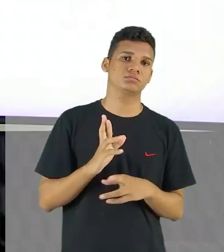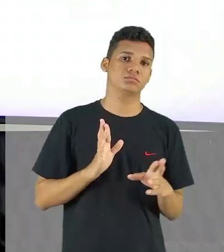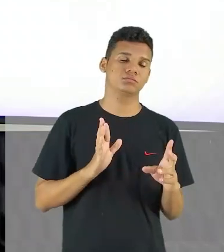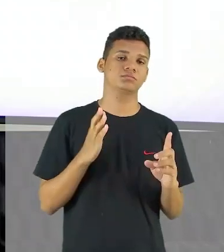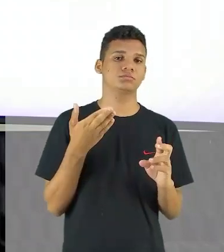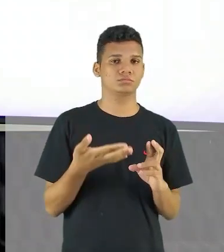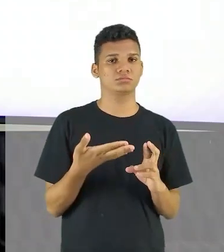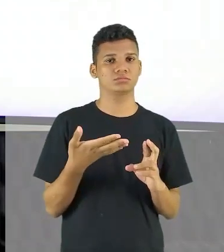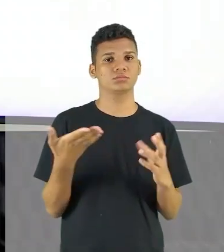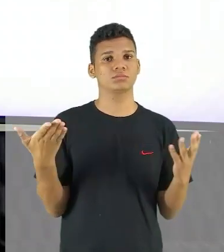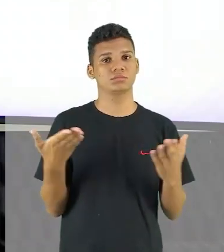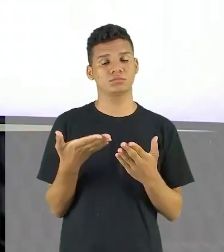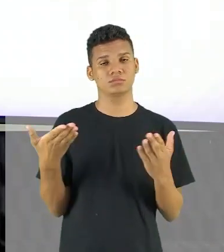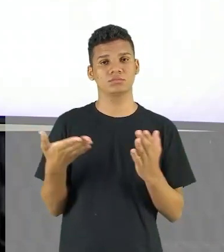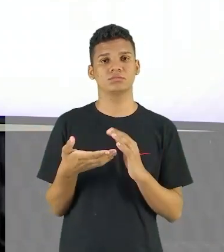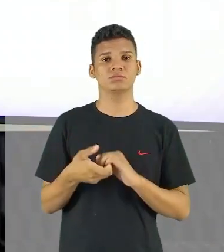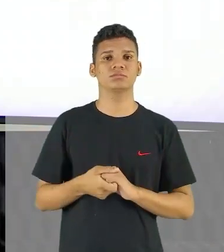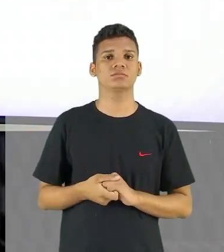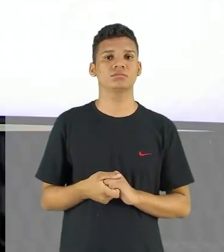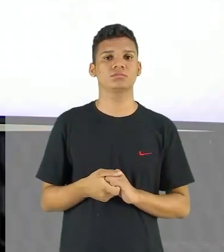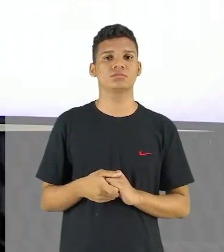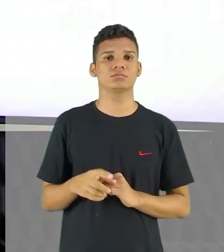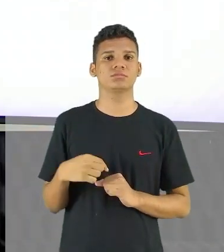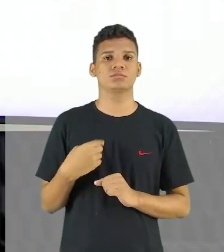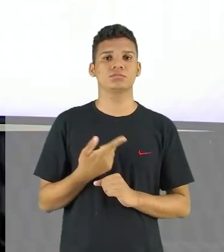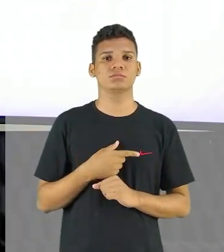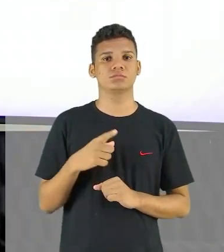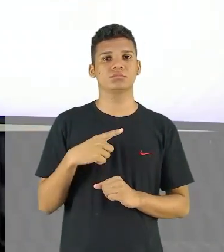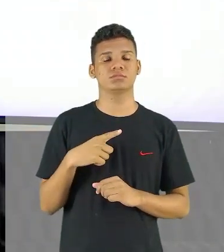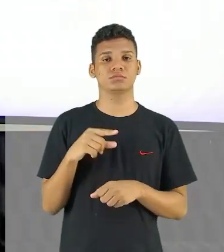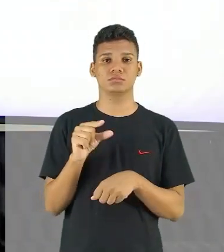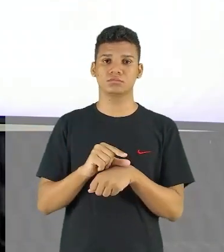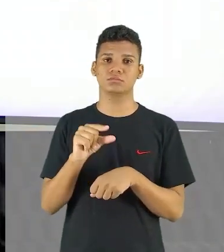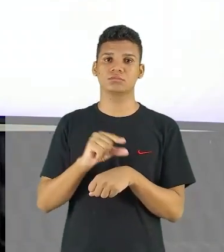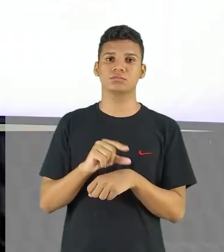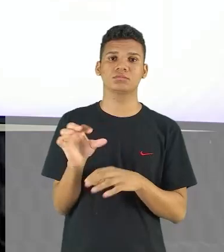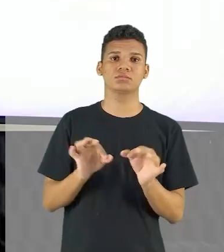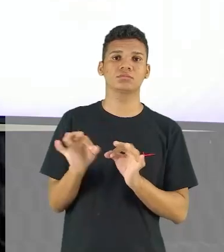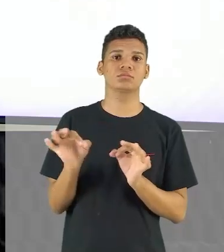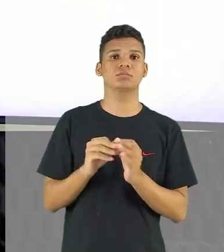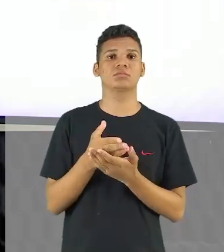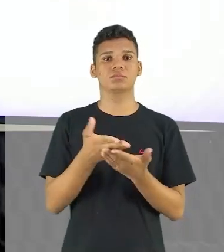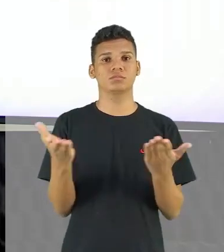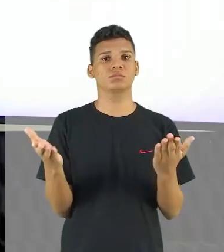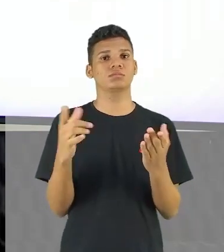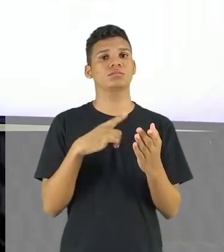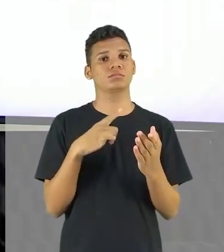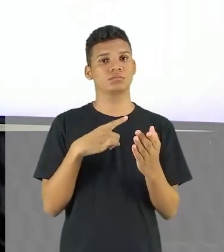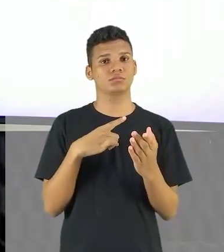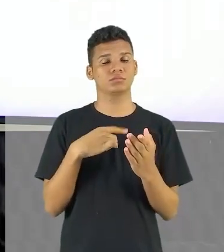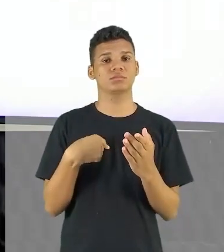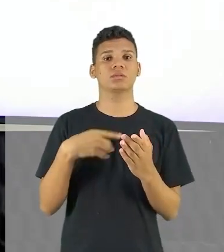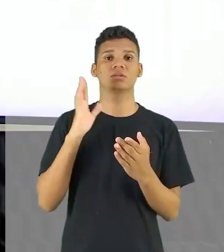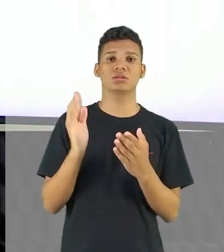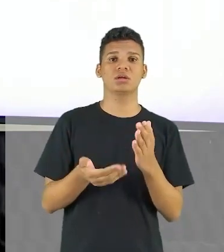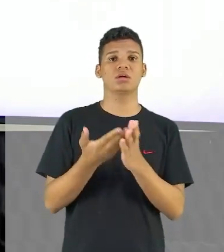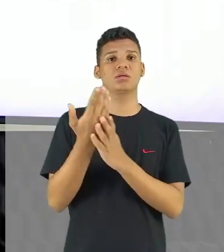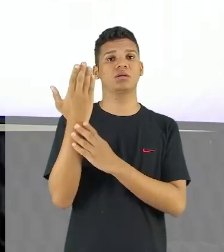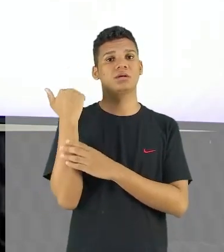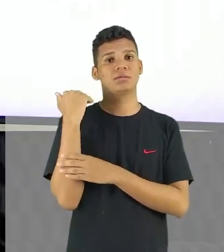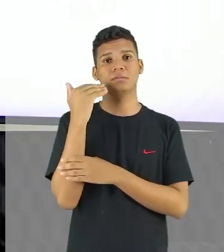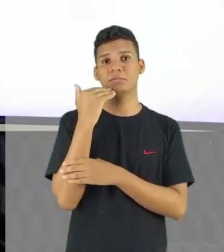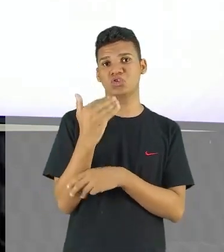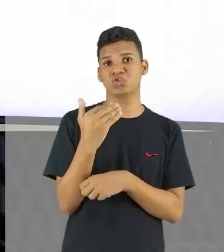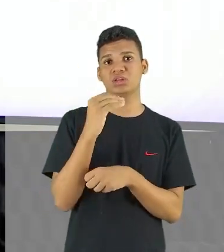obra. Hoje, né, nós estamos aqui no nosso preparatório, trazendo para vocês questões que já foram pedidas